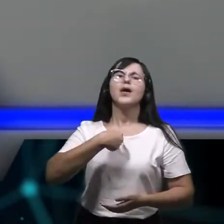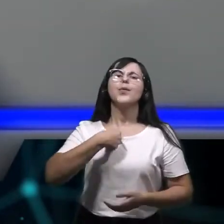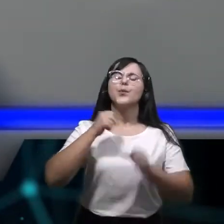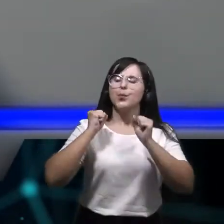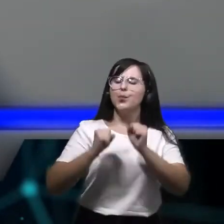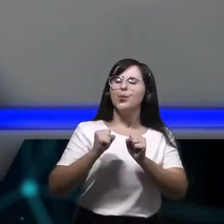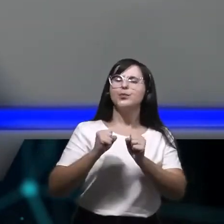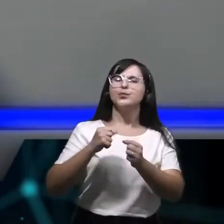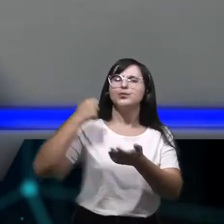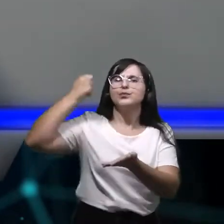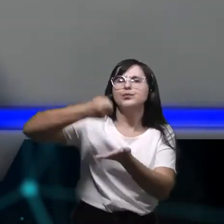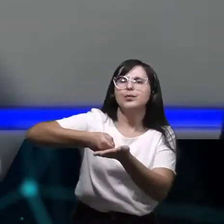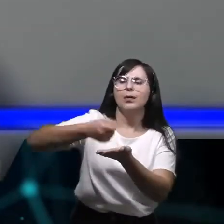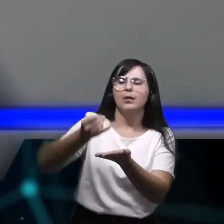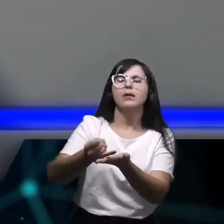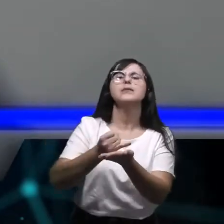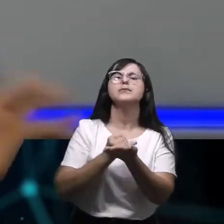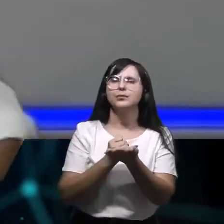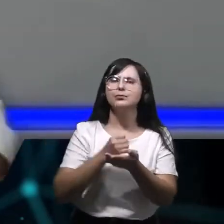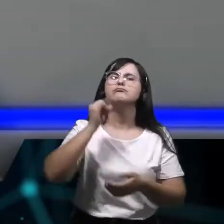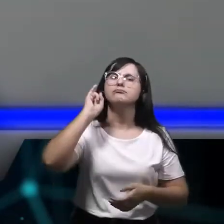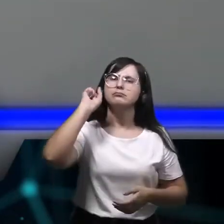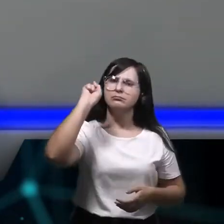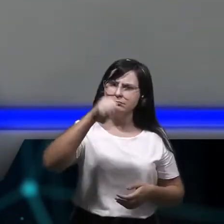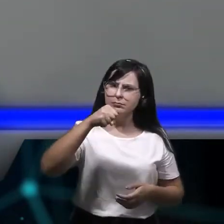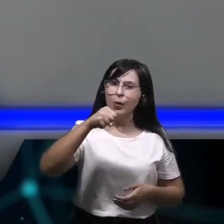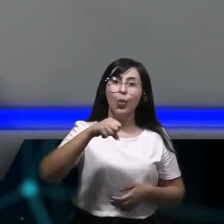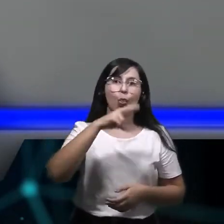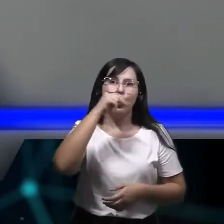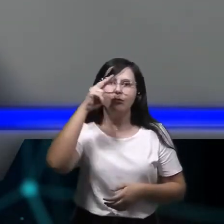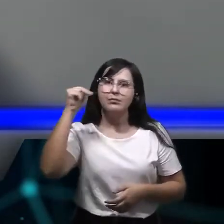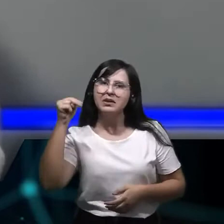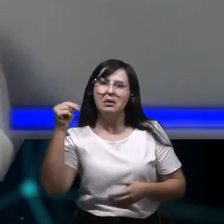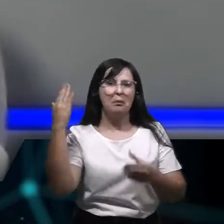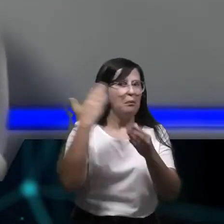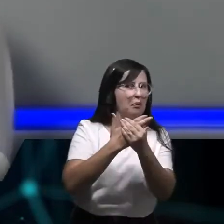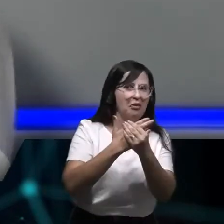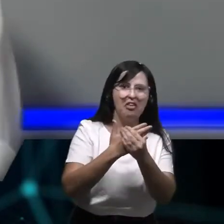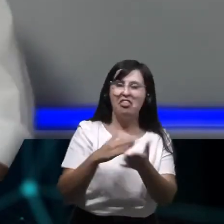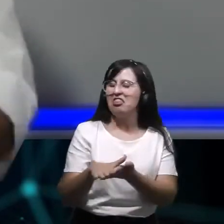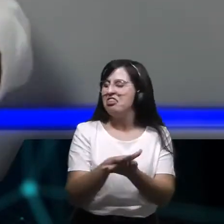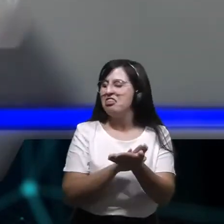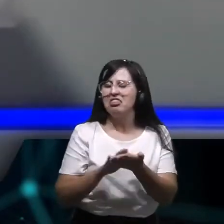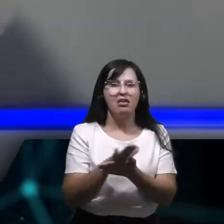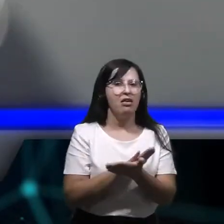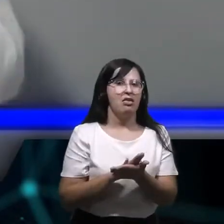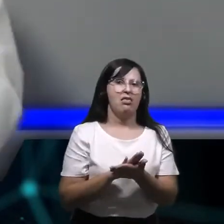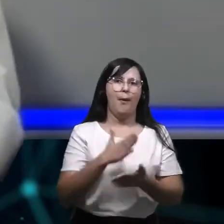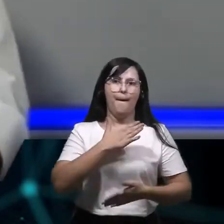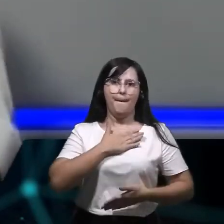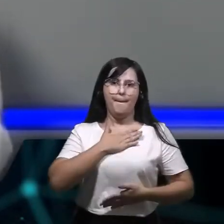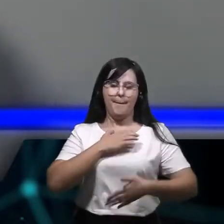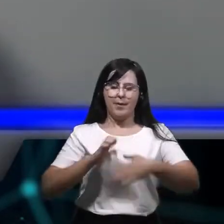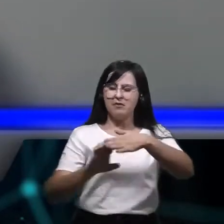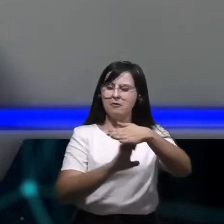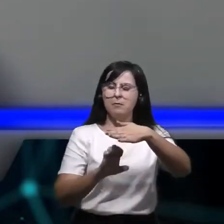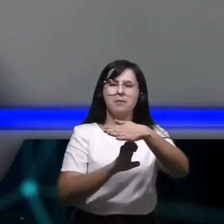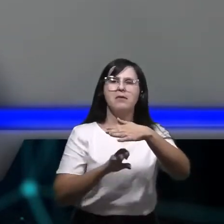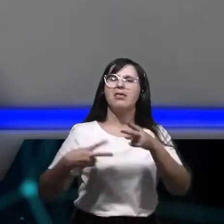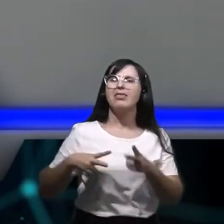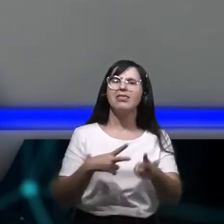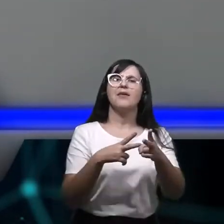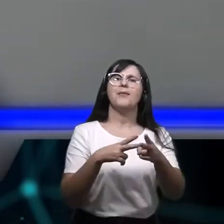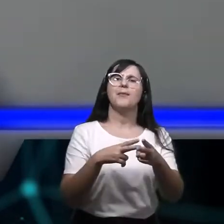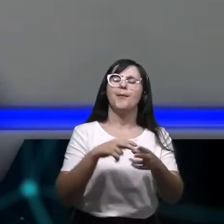nunca fui condenado por imposto, nunca fui processado por imposto. A minha vida, as minhas empresas, se é uma coisa que eu faço é pagar imposto, eu não